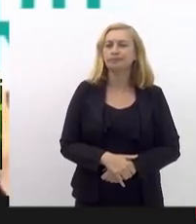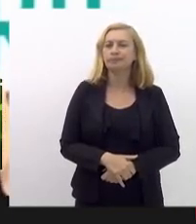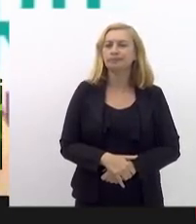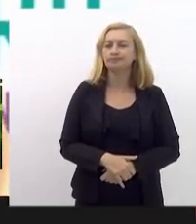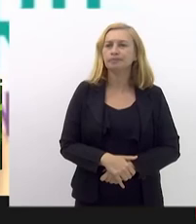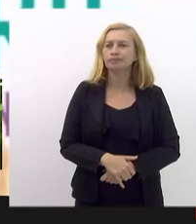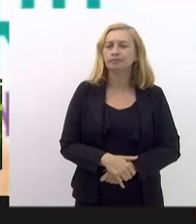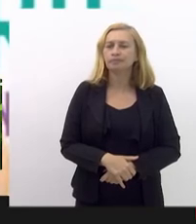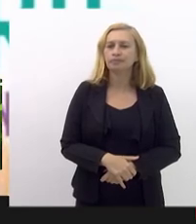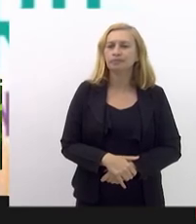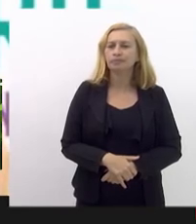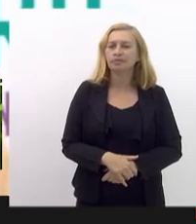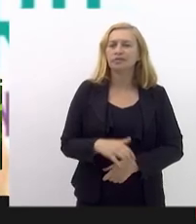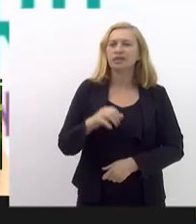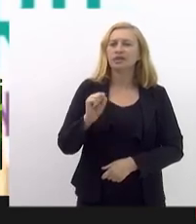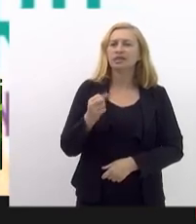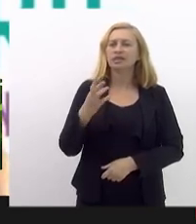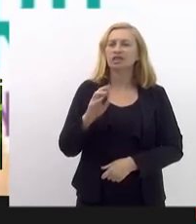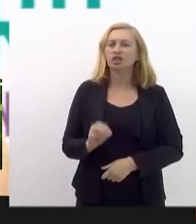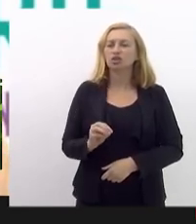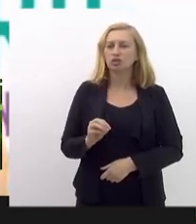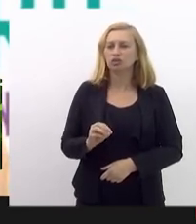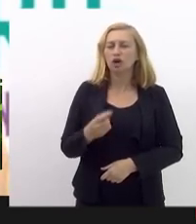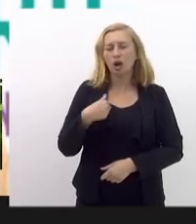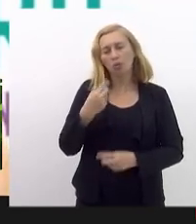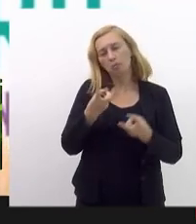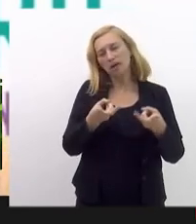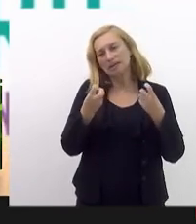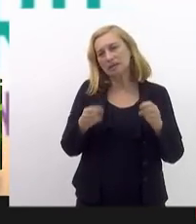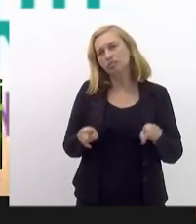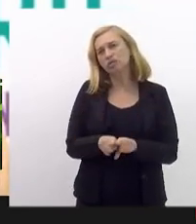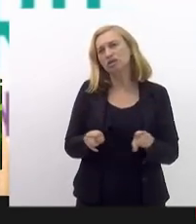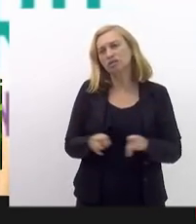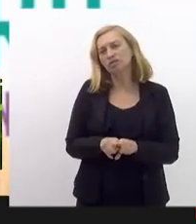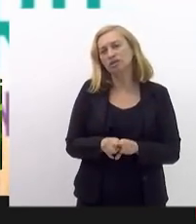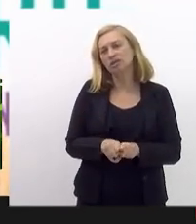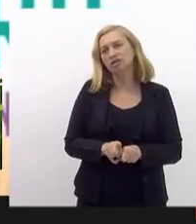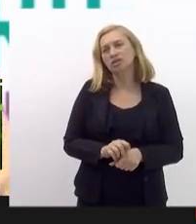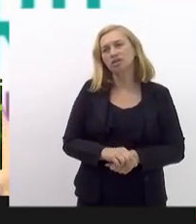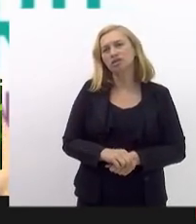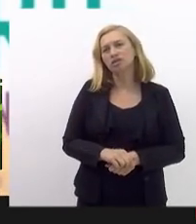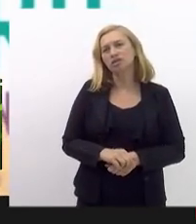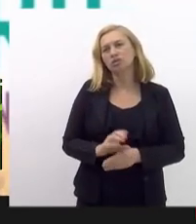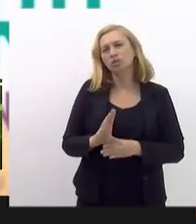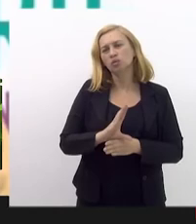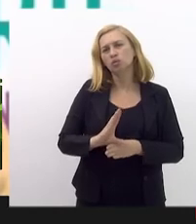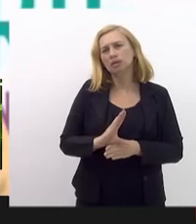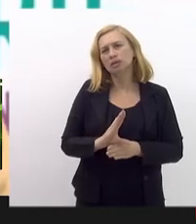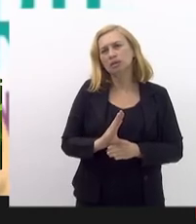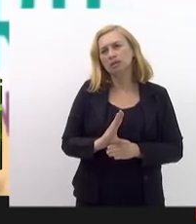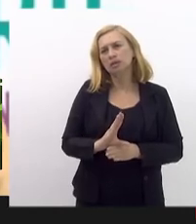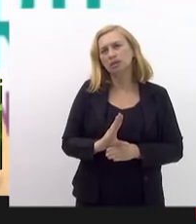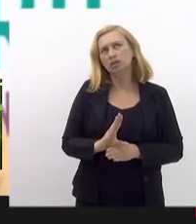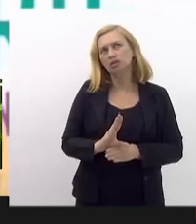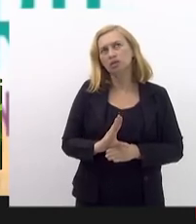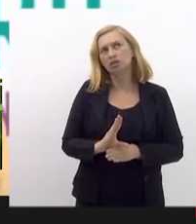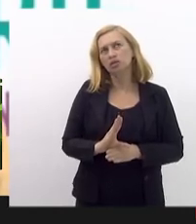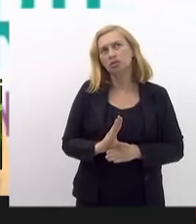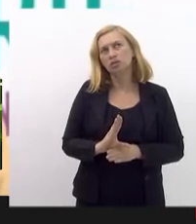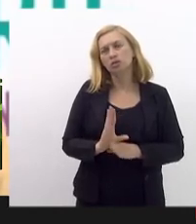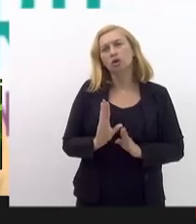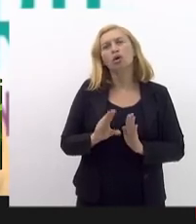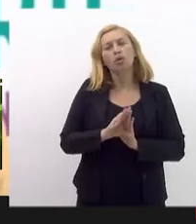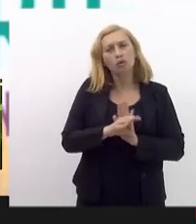Assim como o Sérgio Rosa, eu também percebo que há uma convergência de conceituação e filosofia, e que